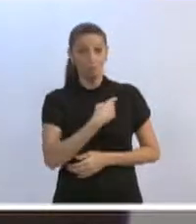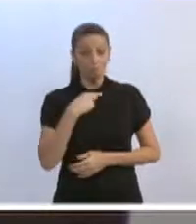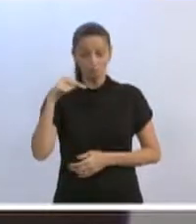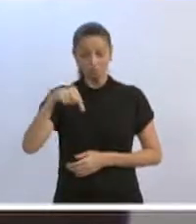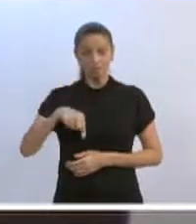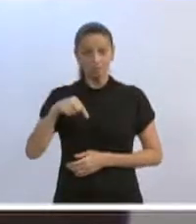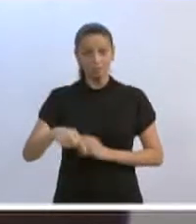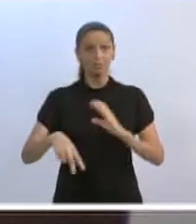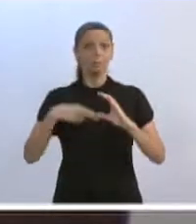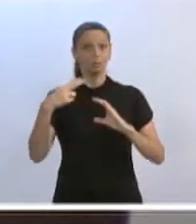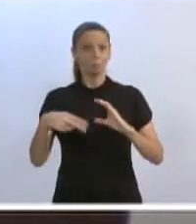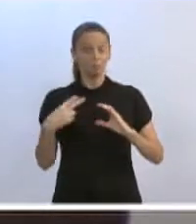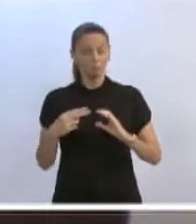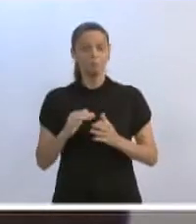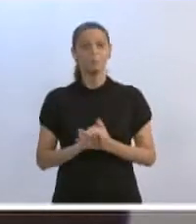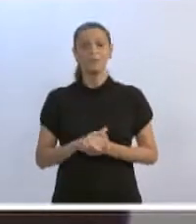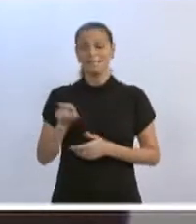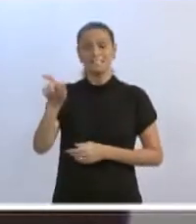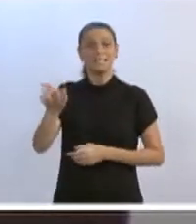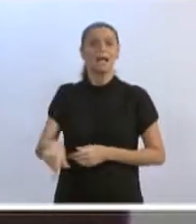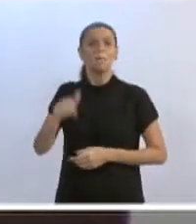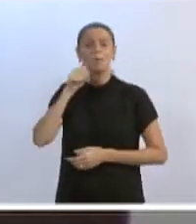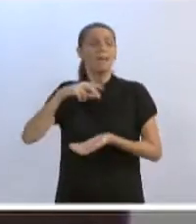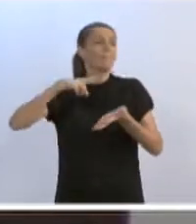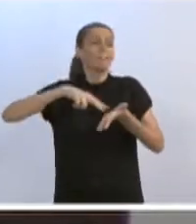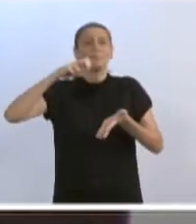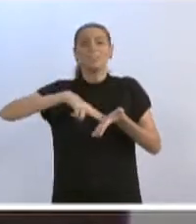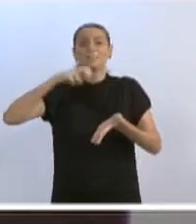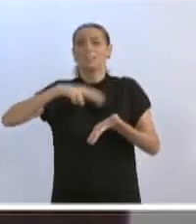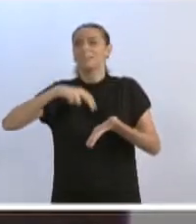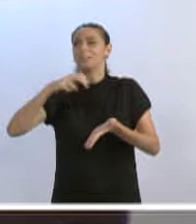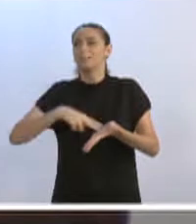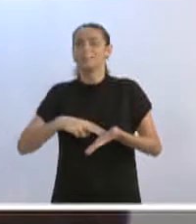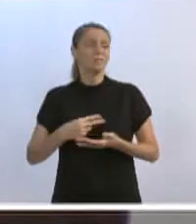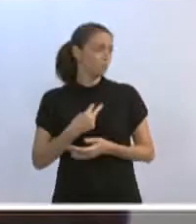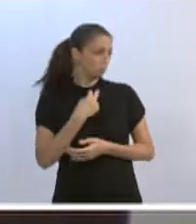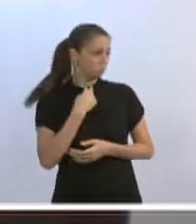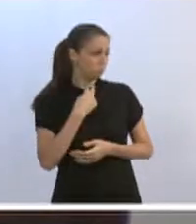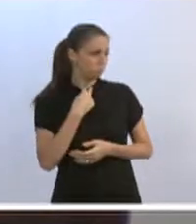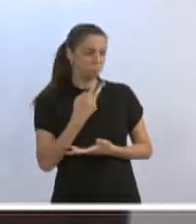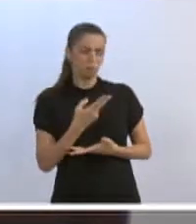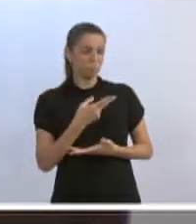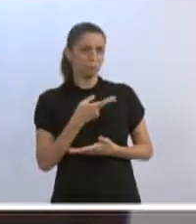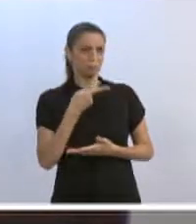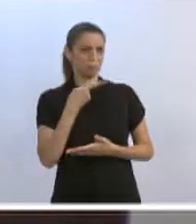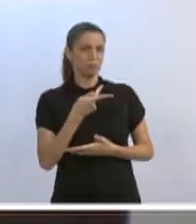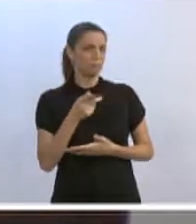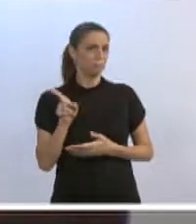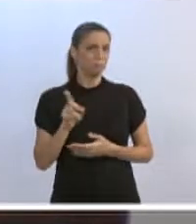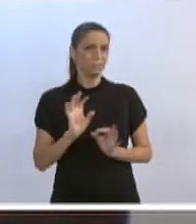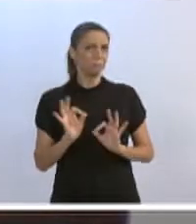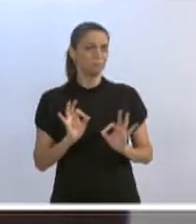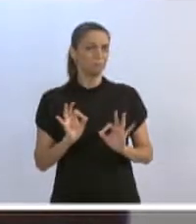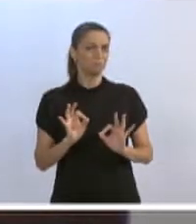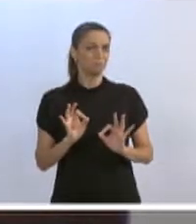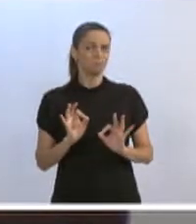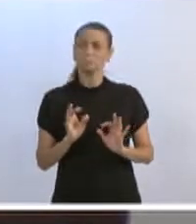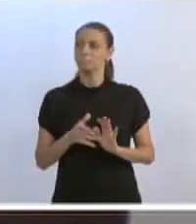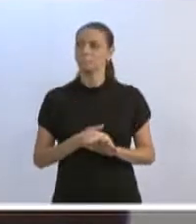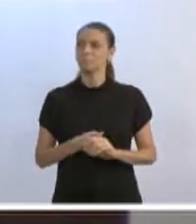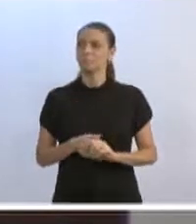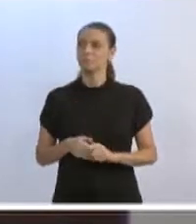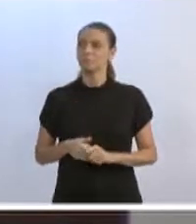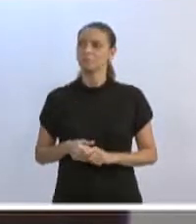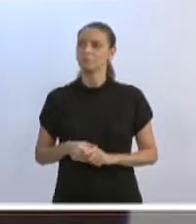casa aqui e ela ficou extremamente feliz eu não sei se eu posso conceder vereador zeca uma parte nem que discutir depois